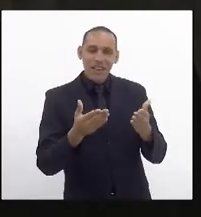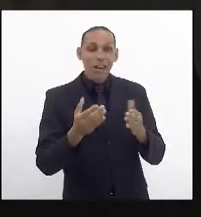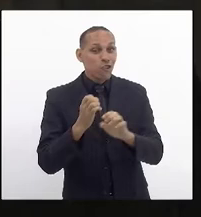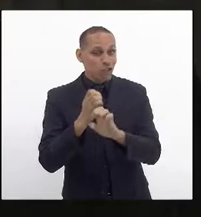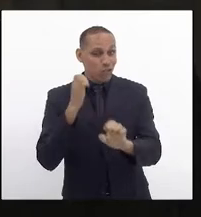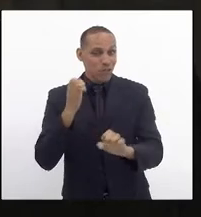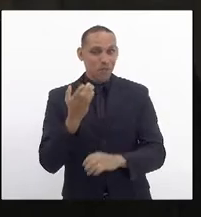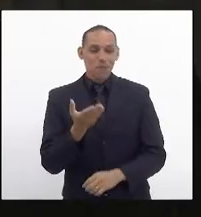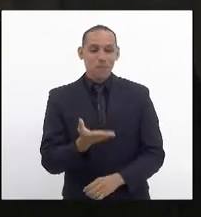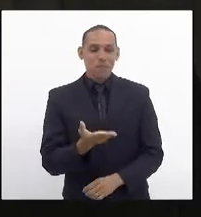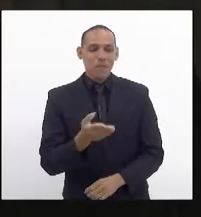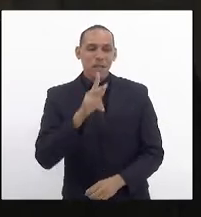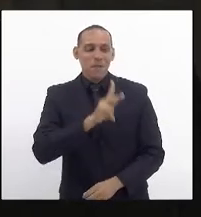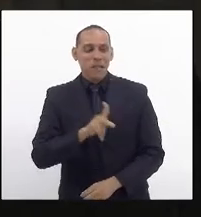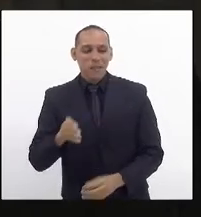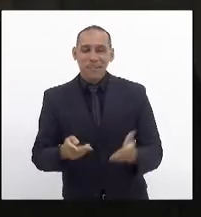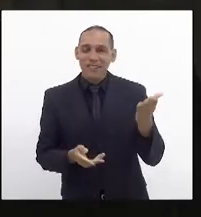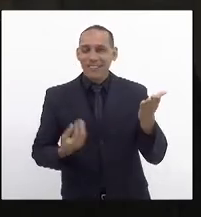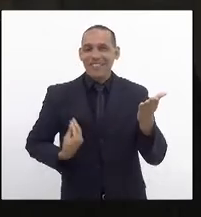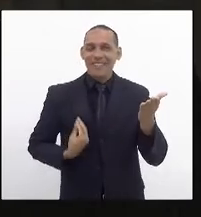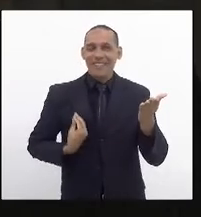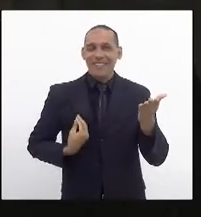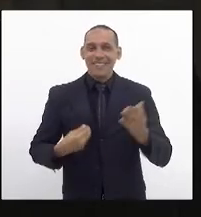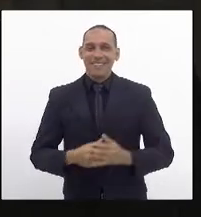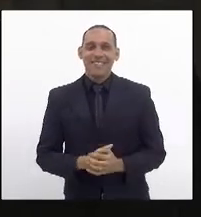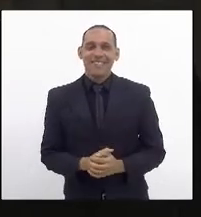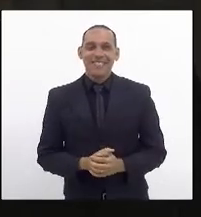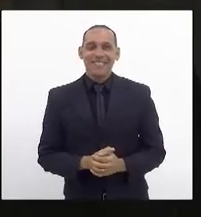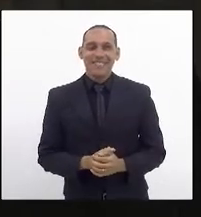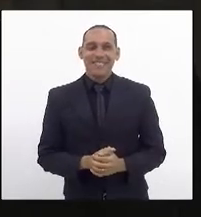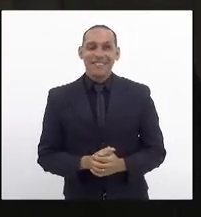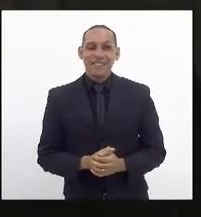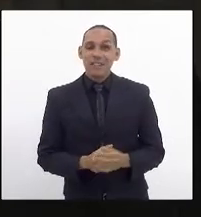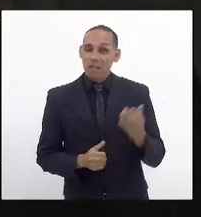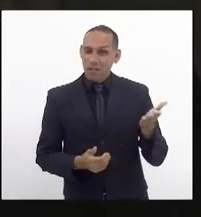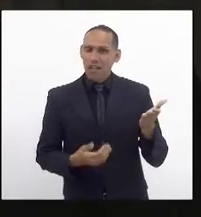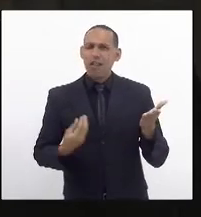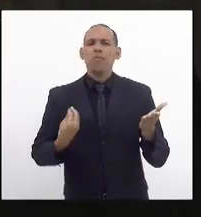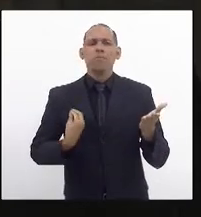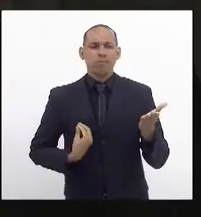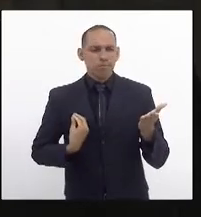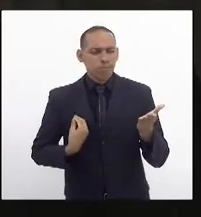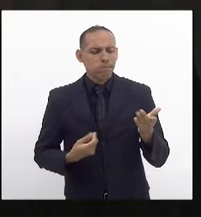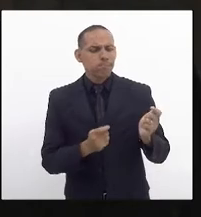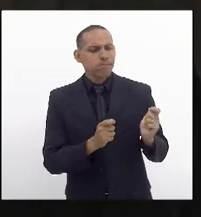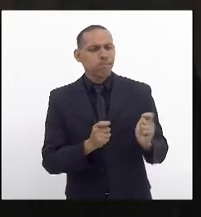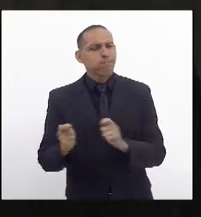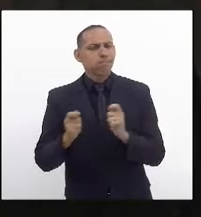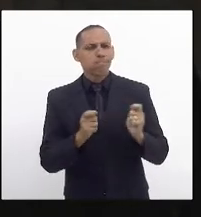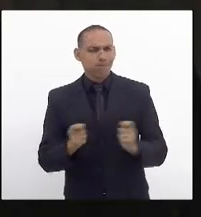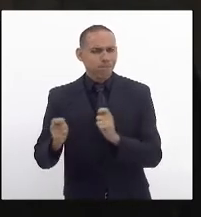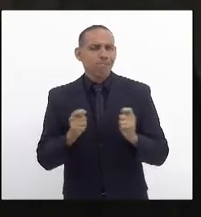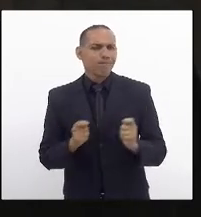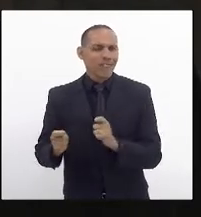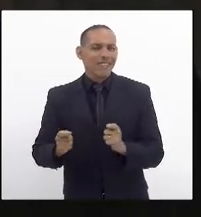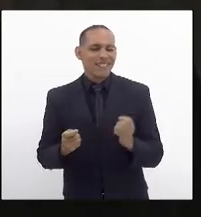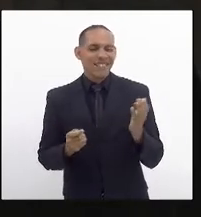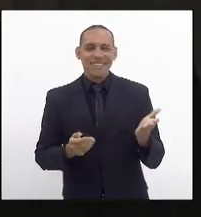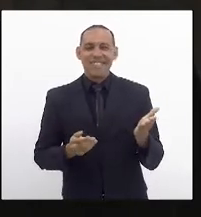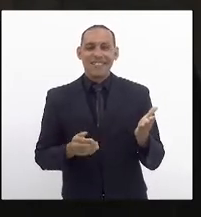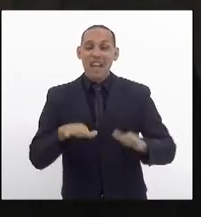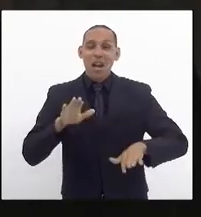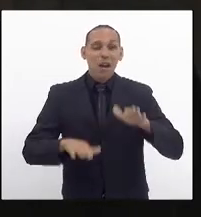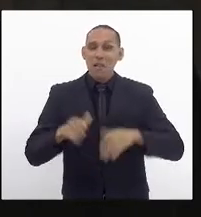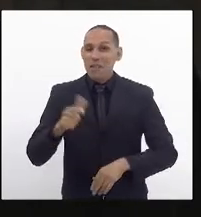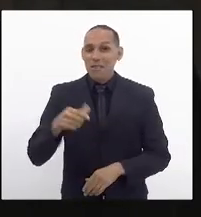também deu professor que está aqui nesta seção olhares ele é ácido ele vai todas até